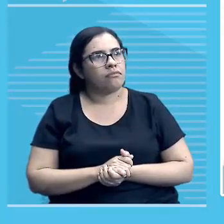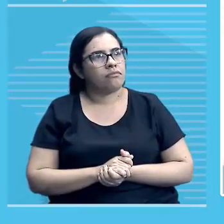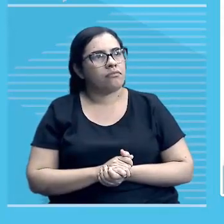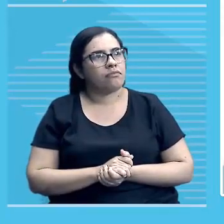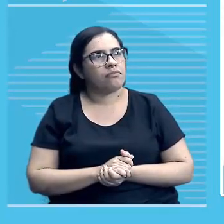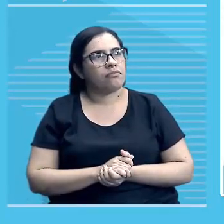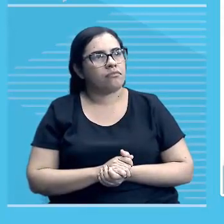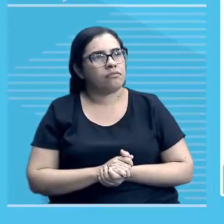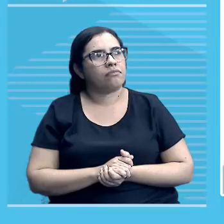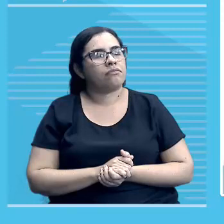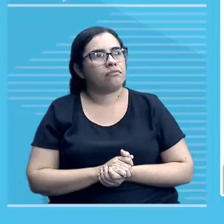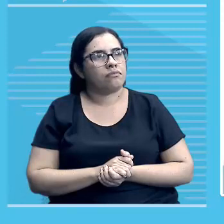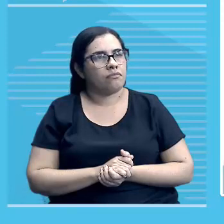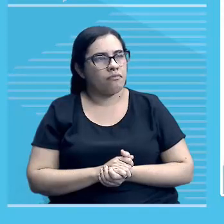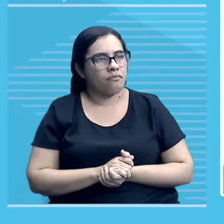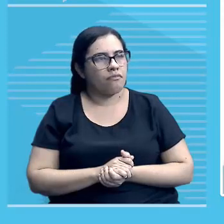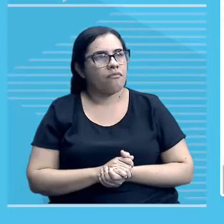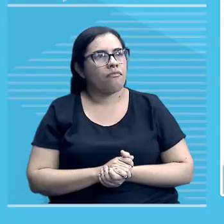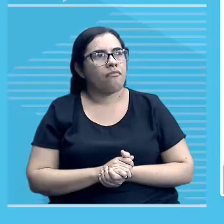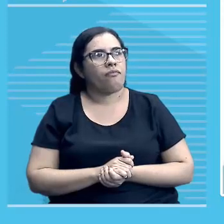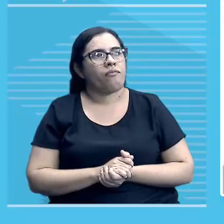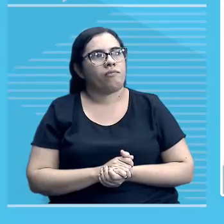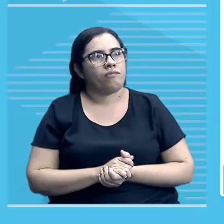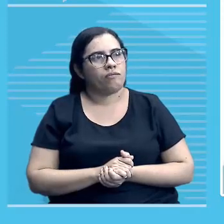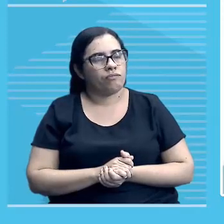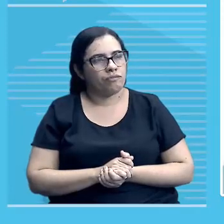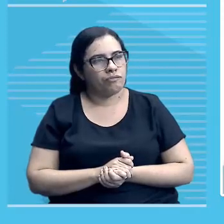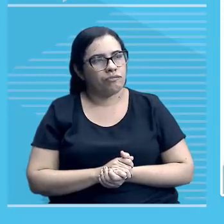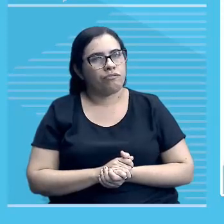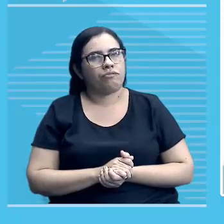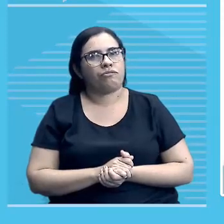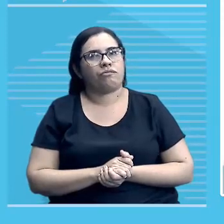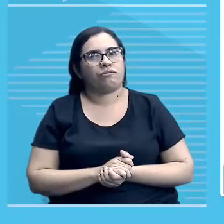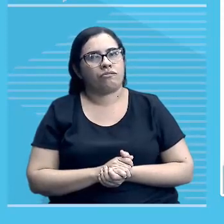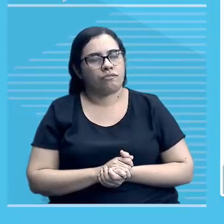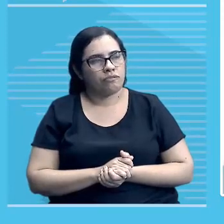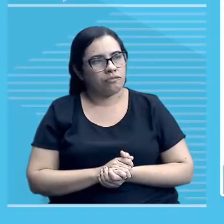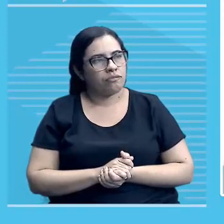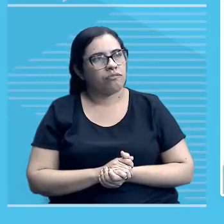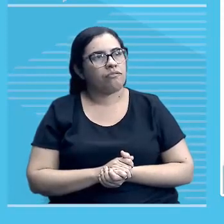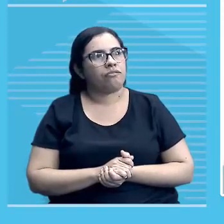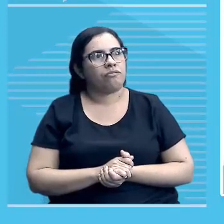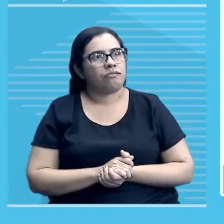menos 2C igual a zero.